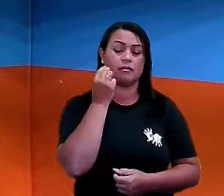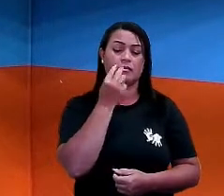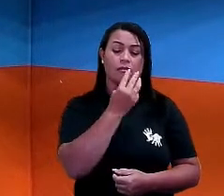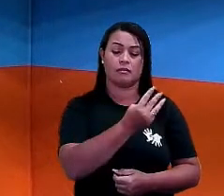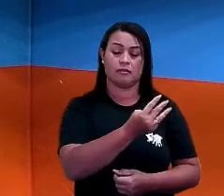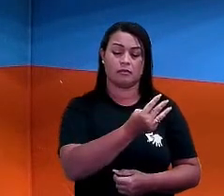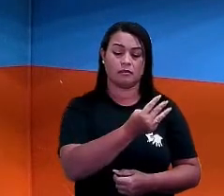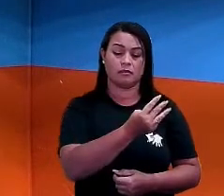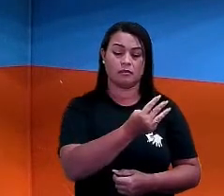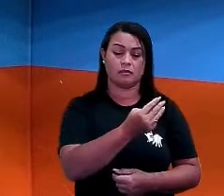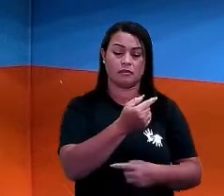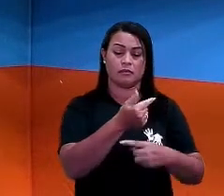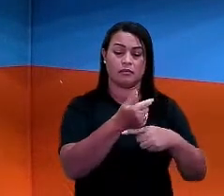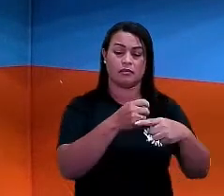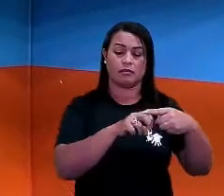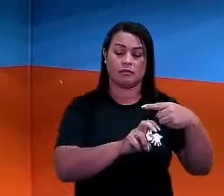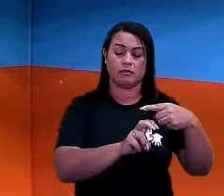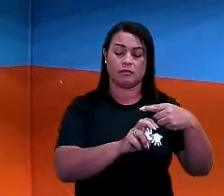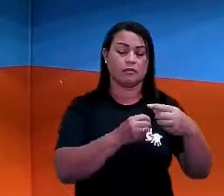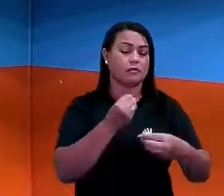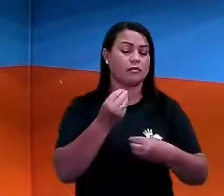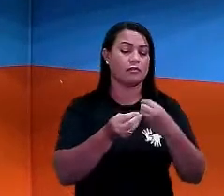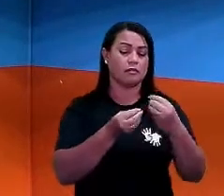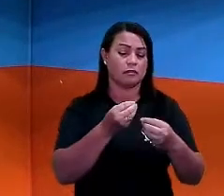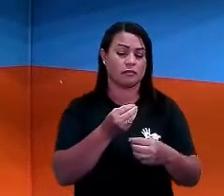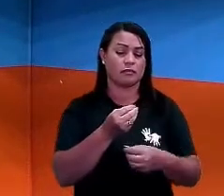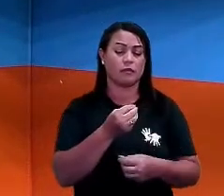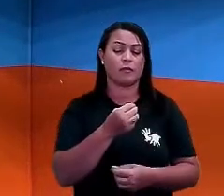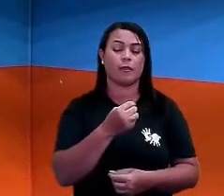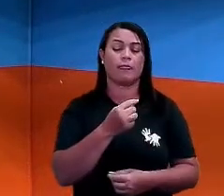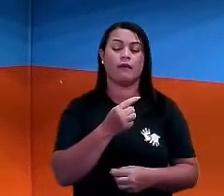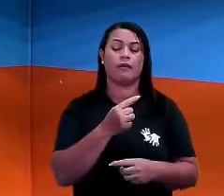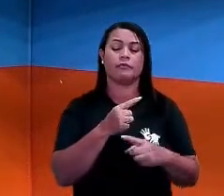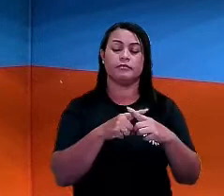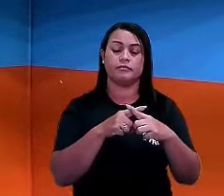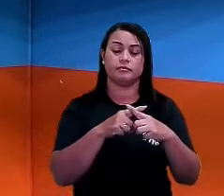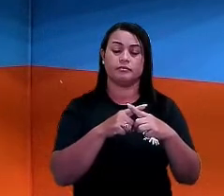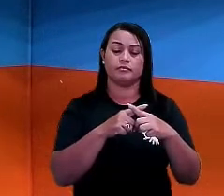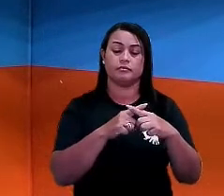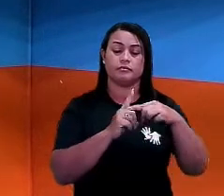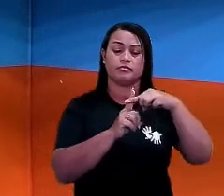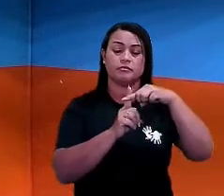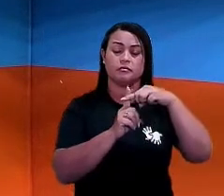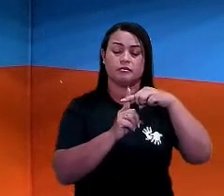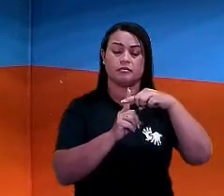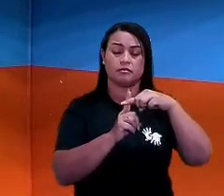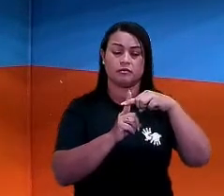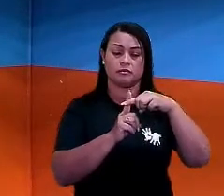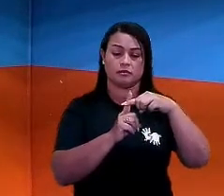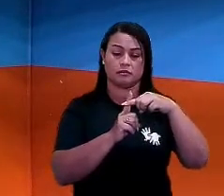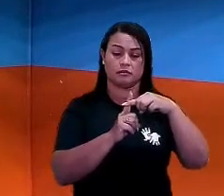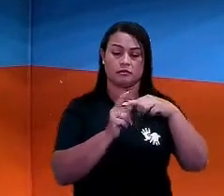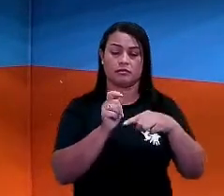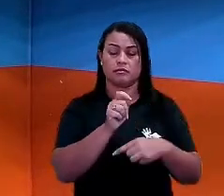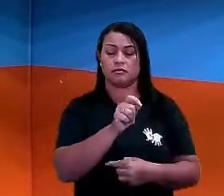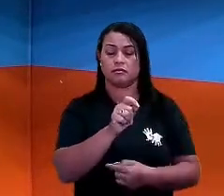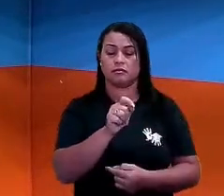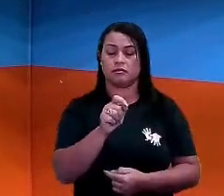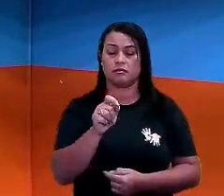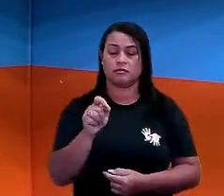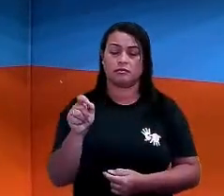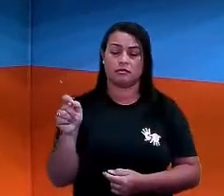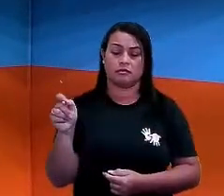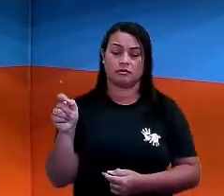3 mais 2/5, tá? Como é que a gente faz? Multiplica embaixo, soma em cima. Puxo meu